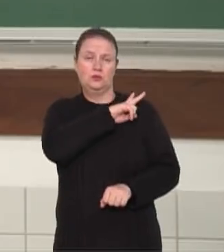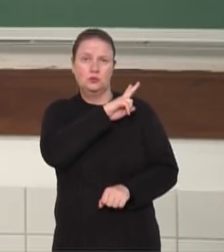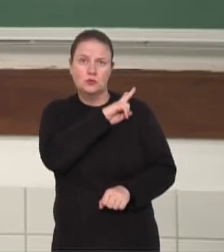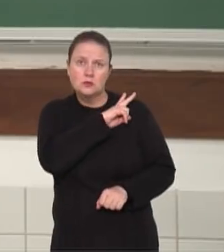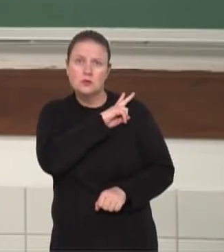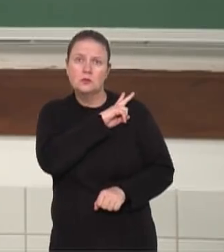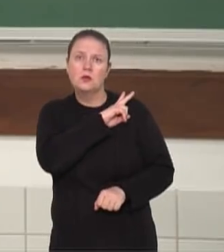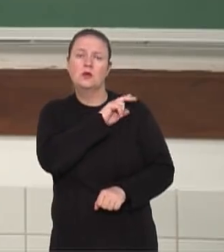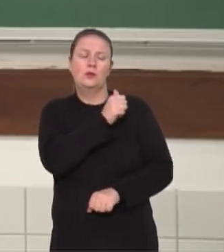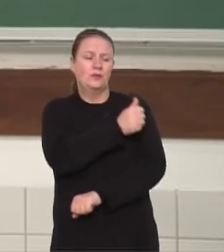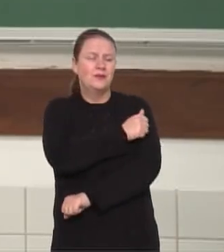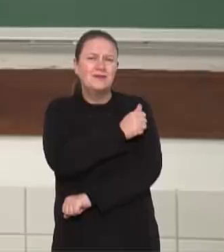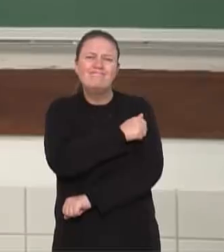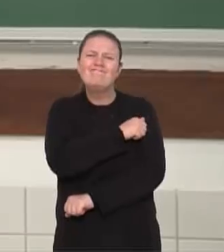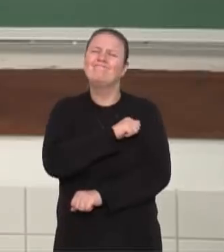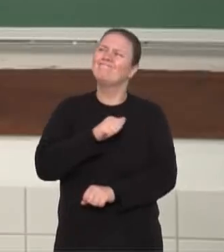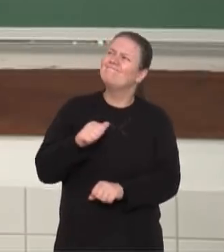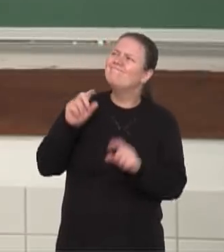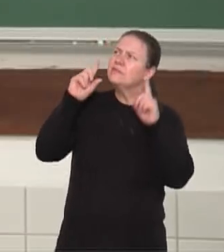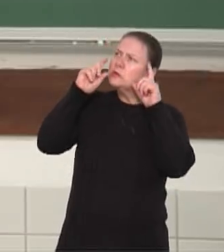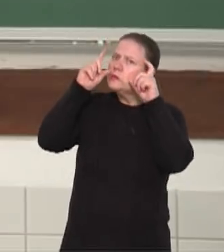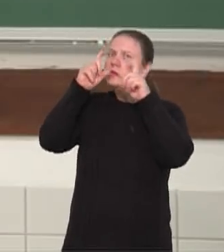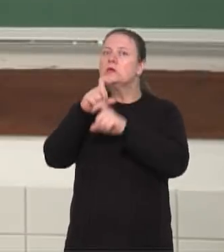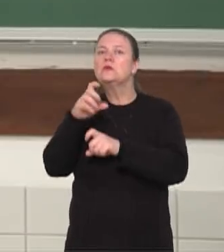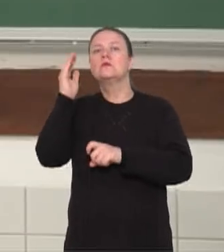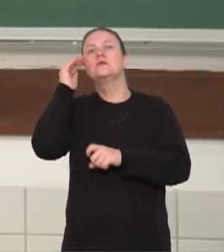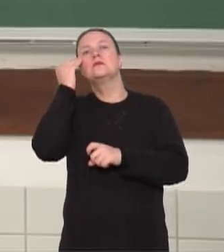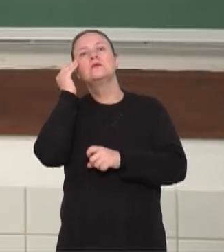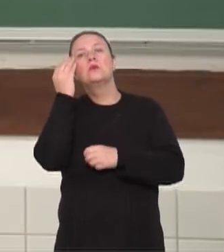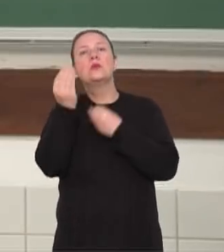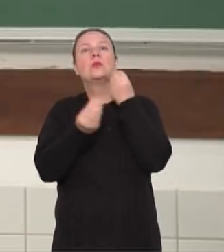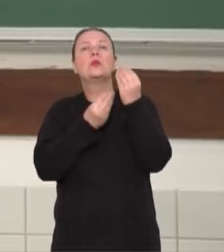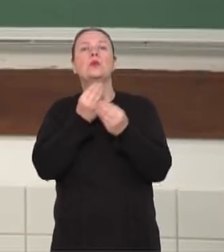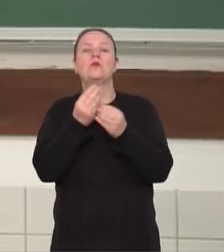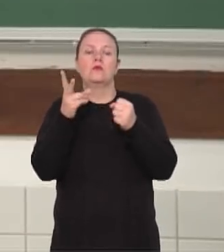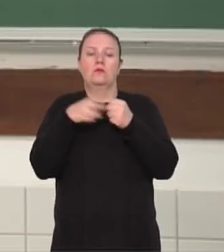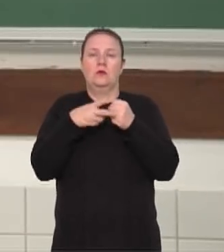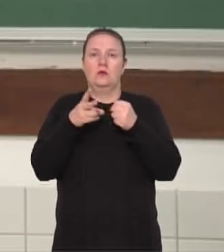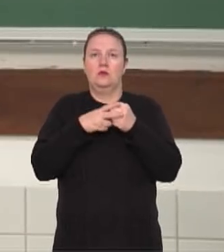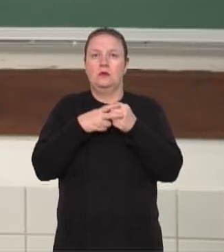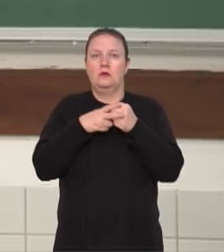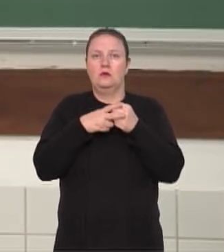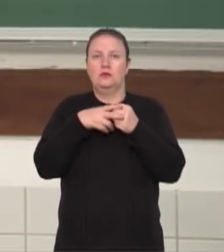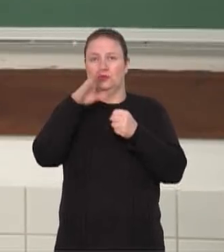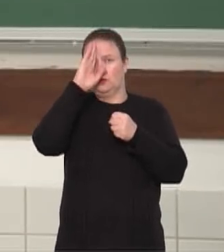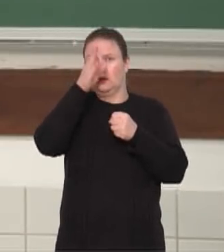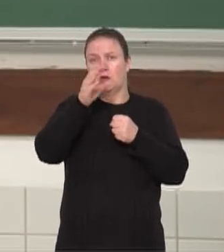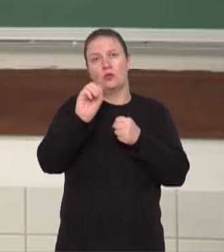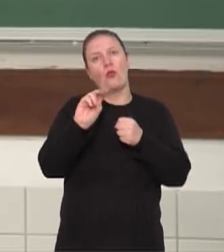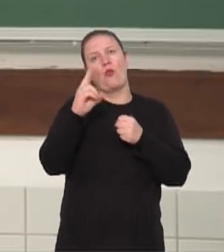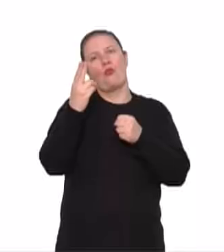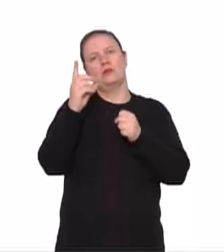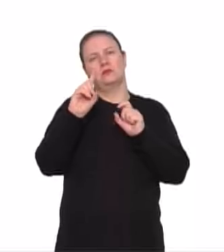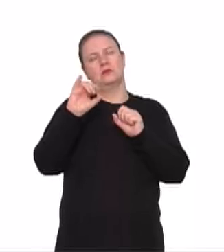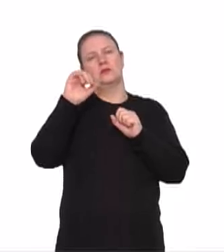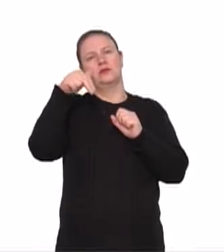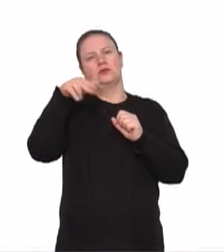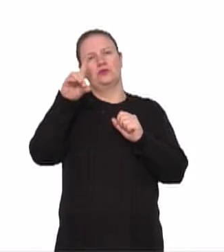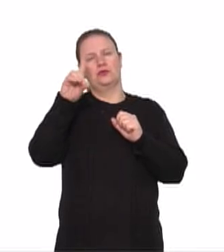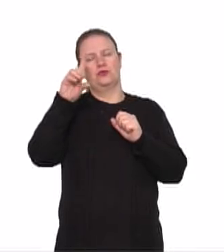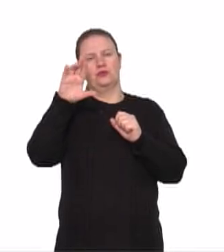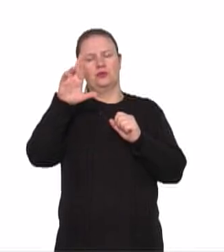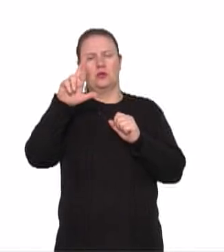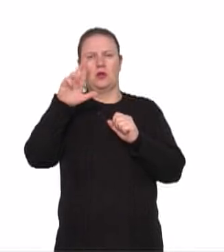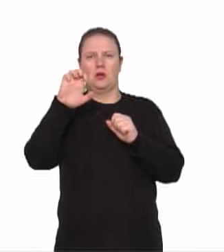apresentam algumas dificuldades de compreender quando que um verbo é transitivo direto, quando que ele é indireto. Então, vamos retomar